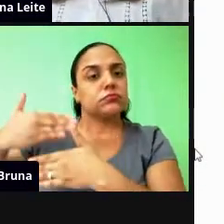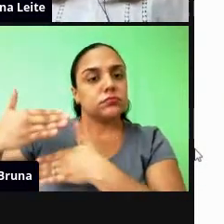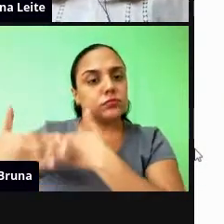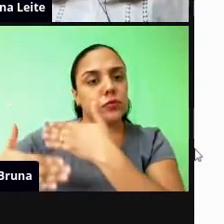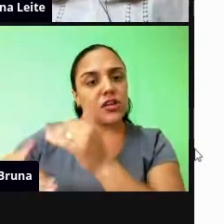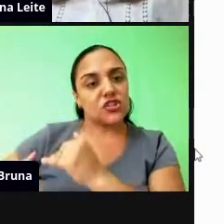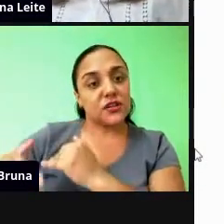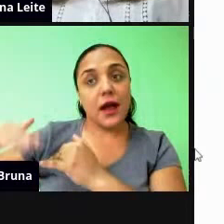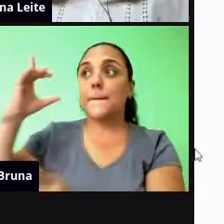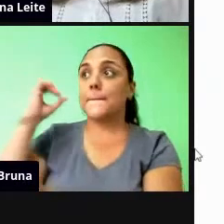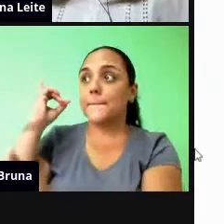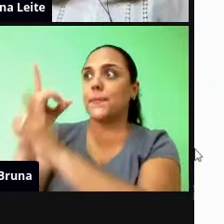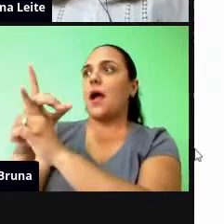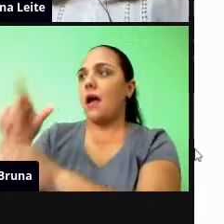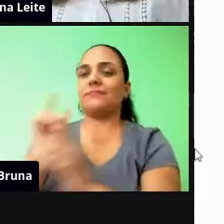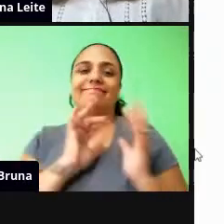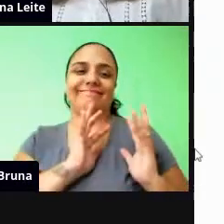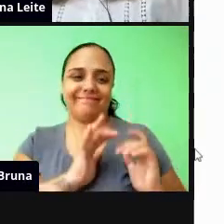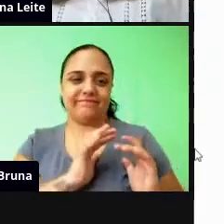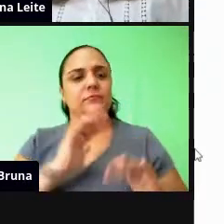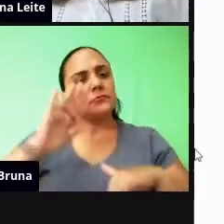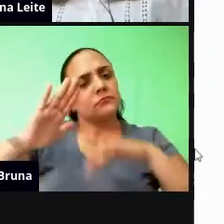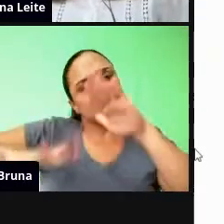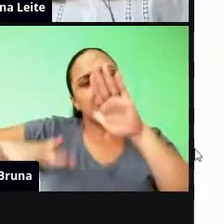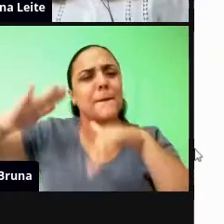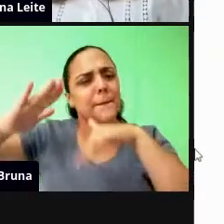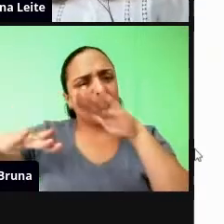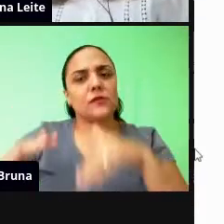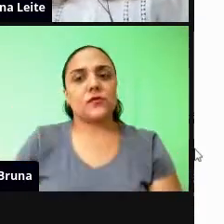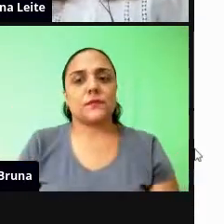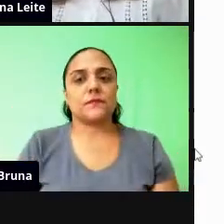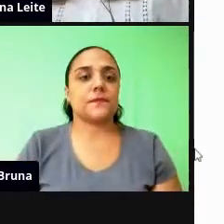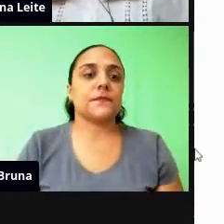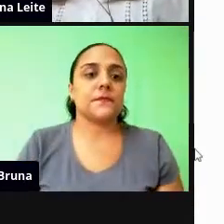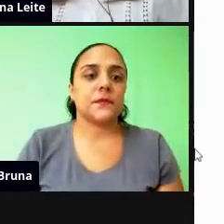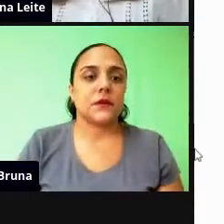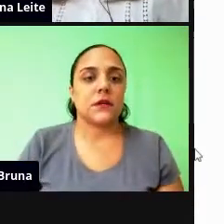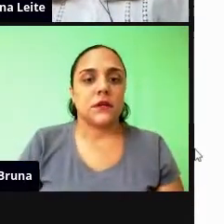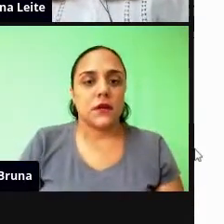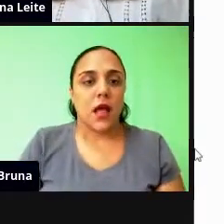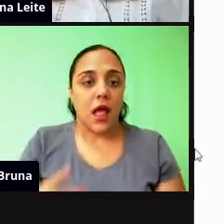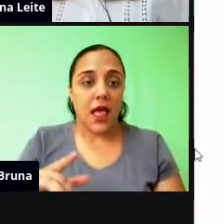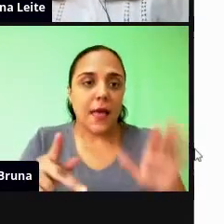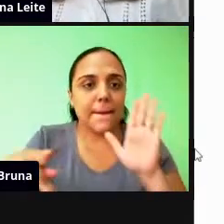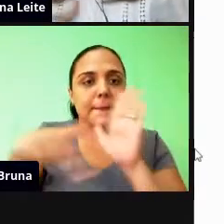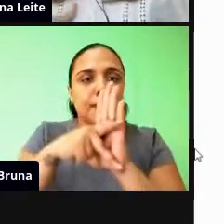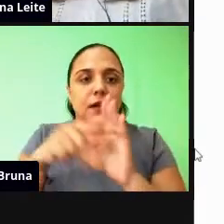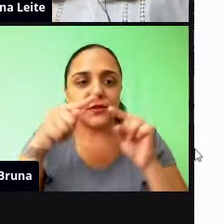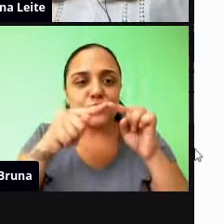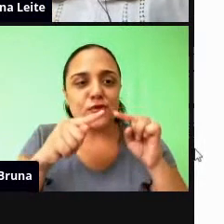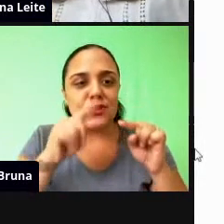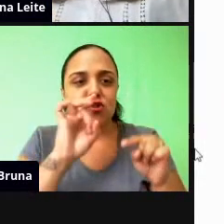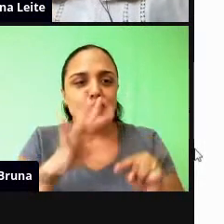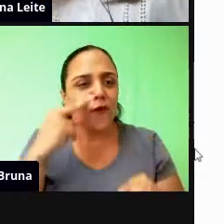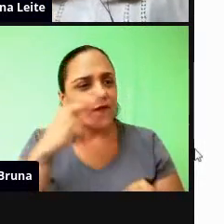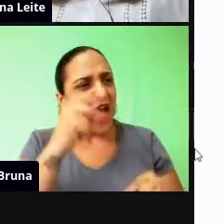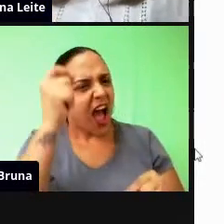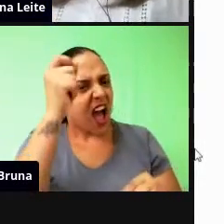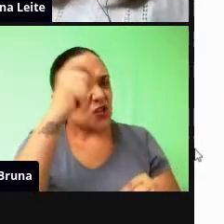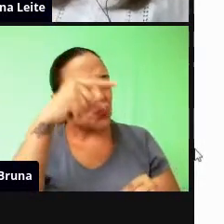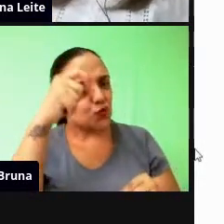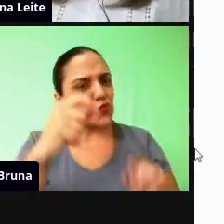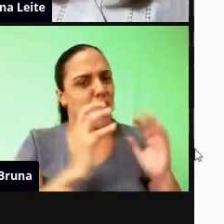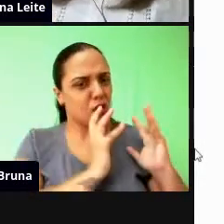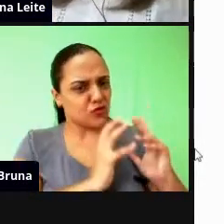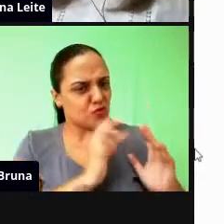então, isso pode também influenciar em alguns comportamentos. Então, assim, eu falei do símbolo azul, né, que muitas vezes foi associado ao autismo, mas a